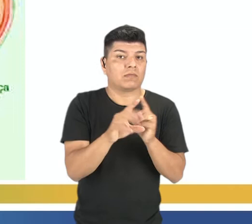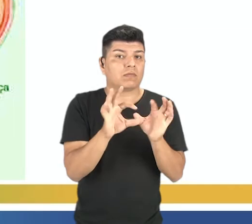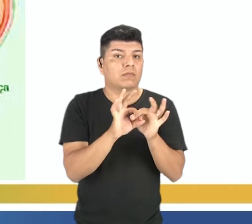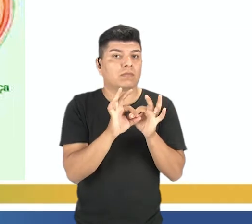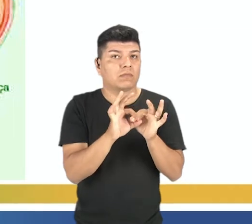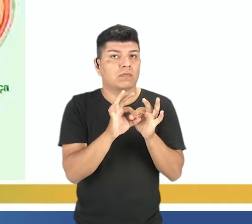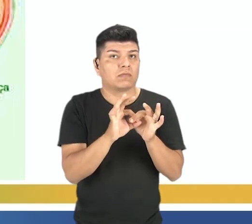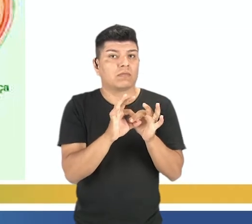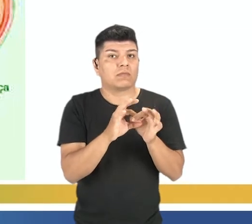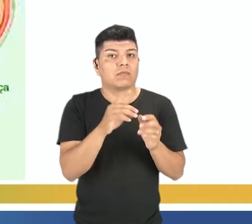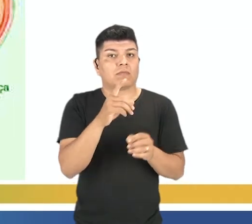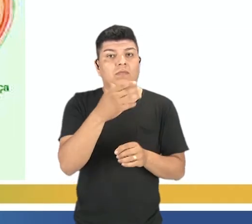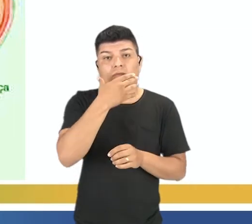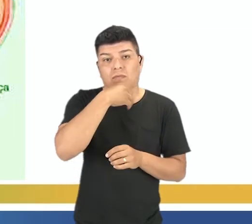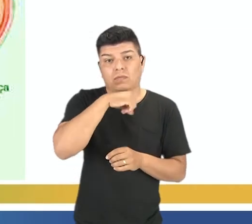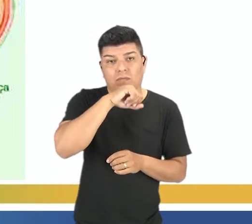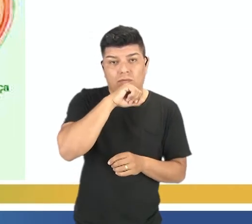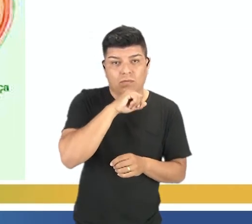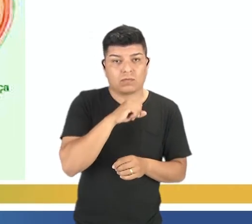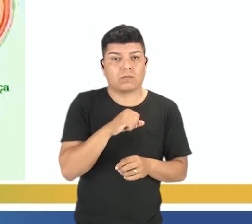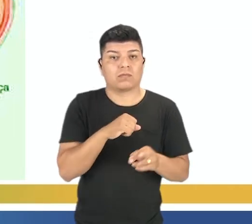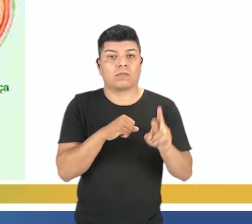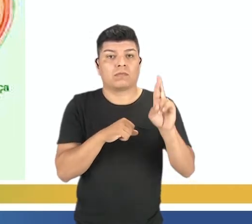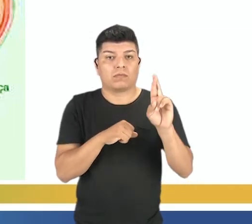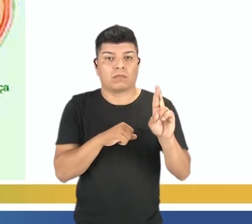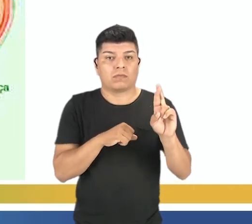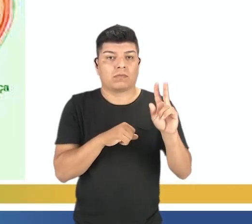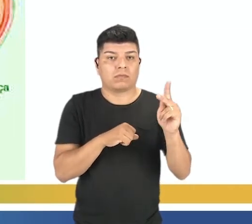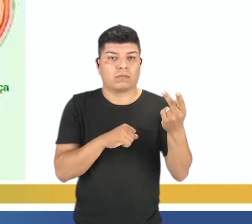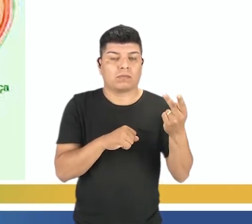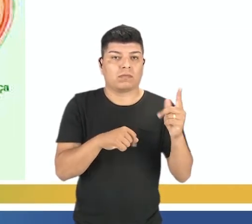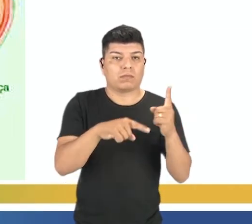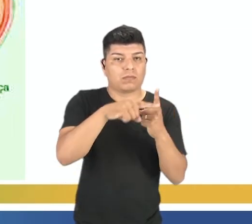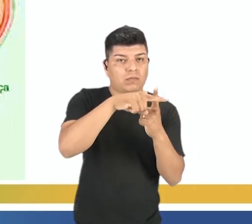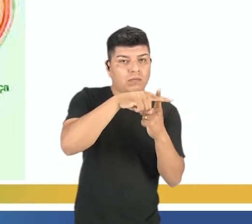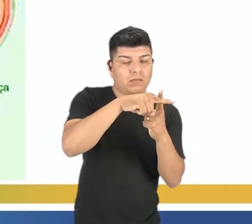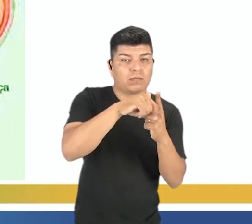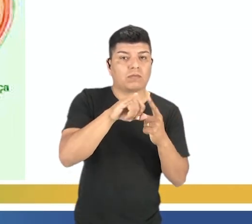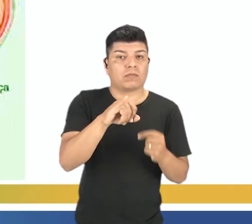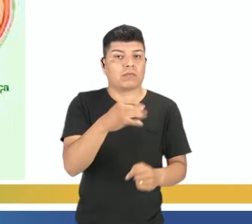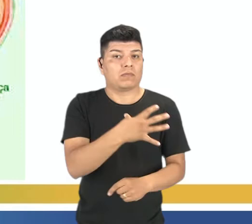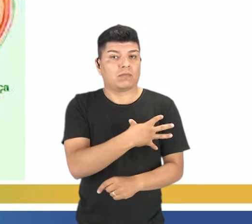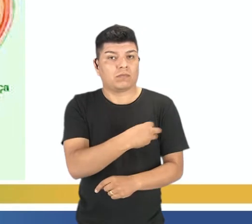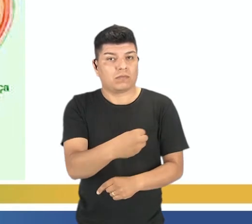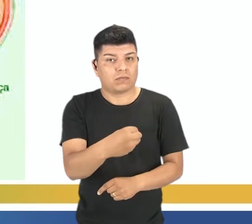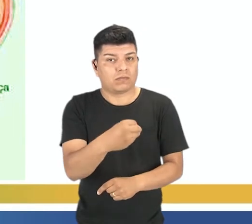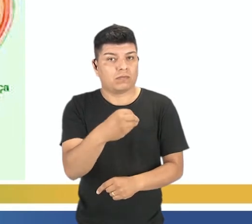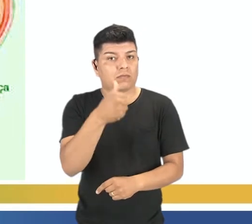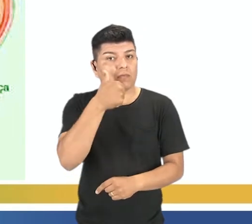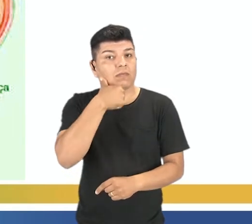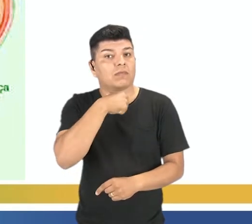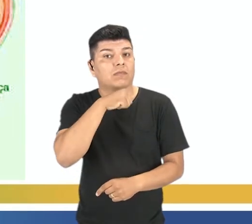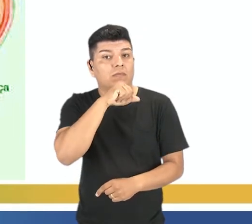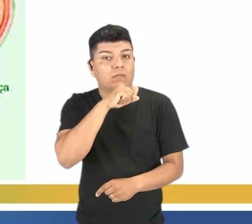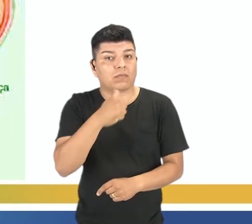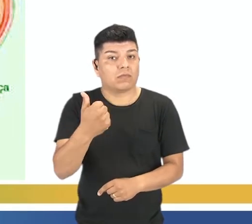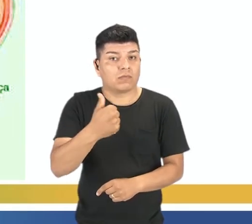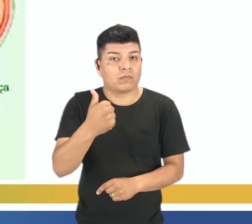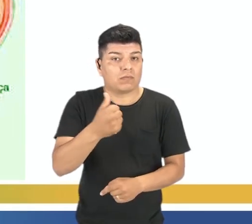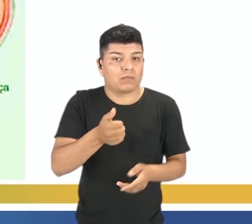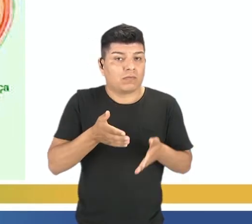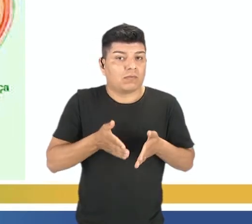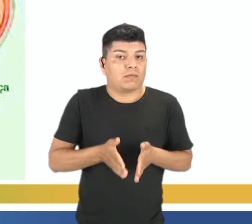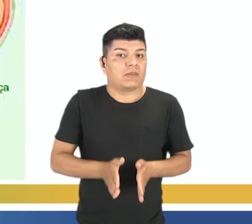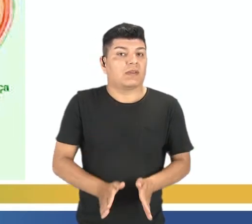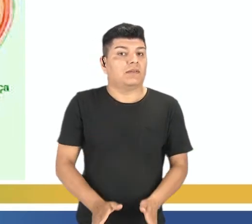cruzamento com um pai RH positivo. Se o filho dessa mãe, o primeiro filho dela,